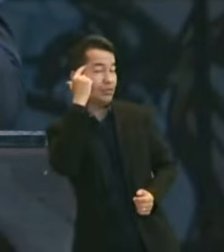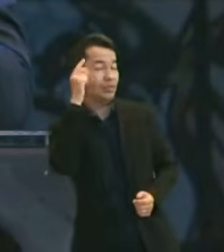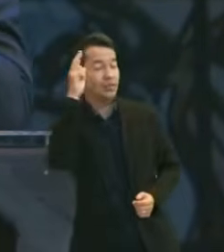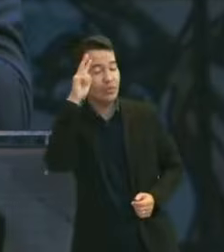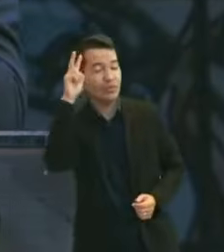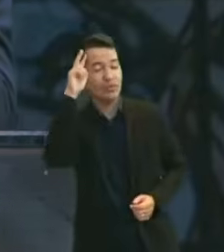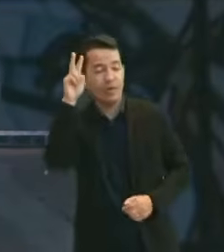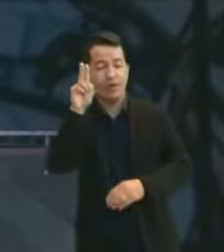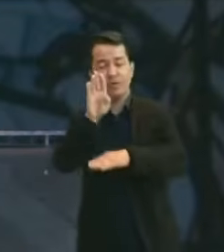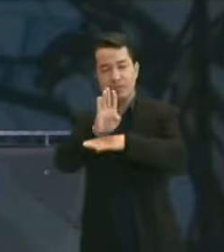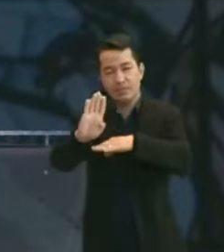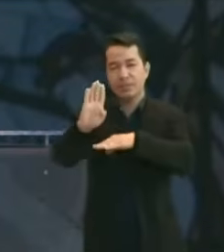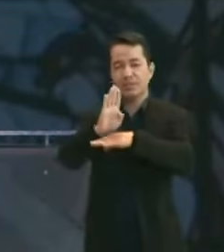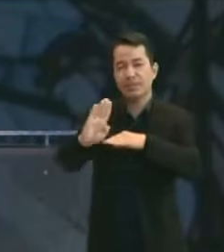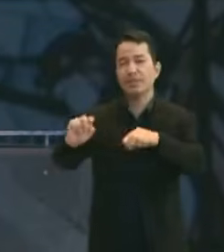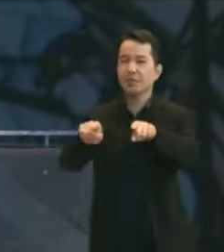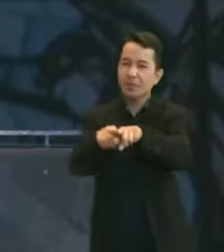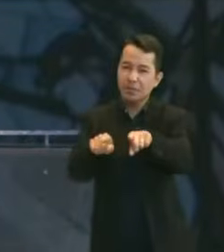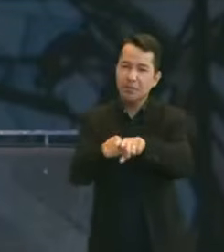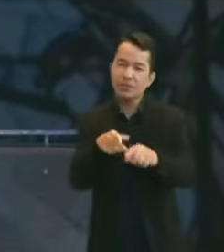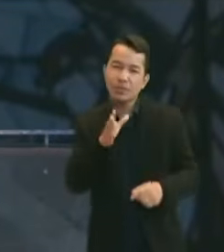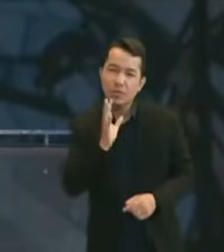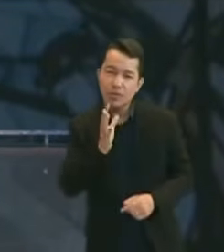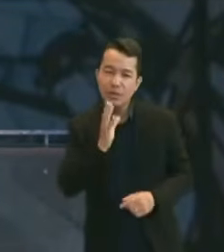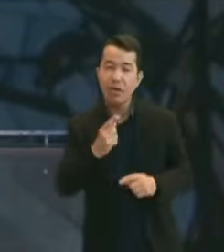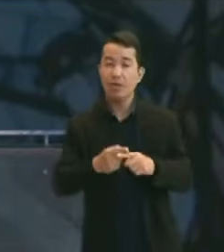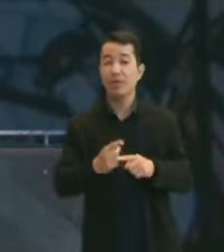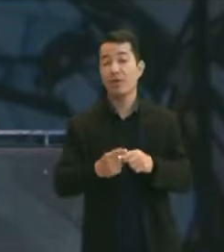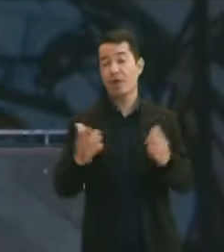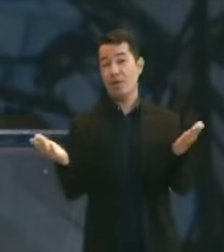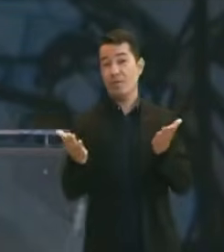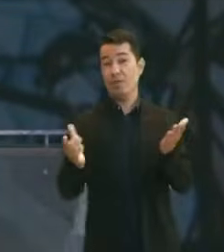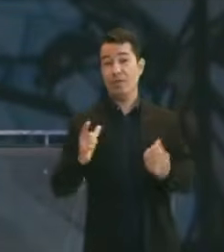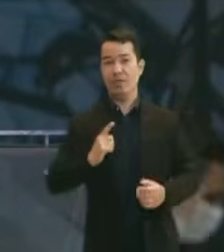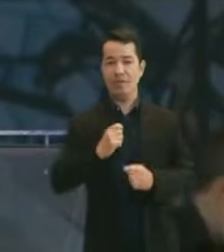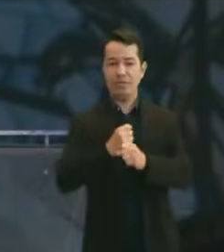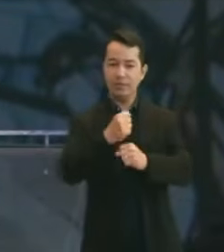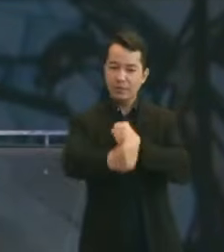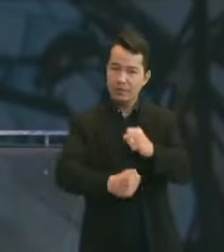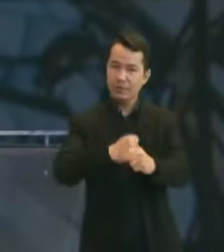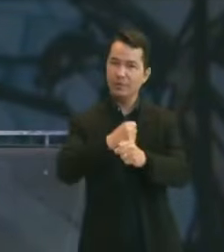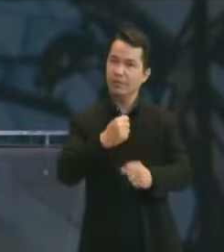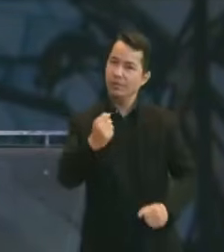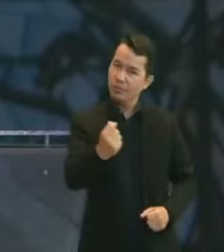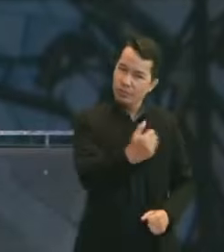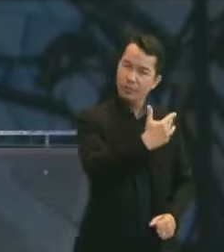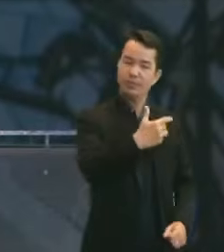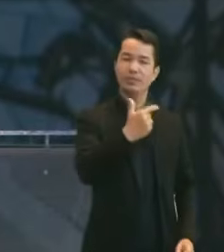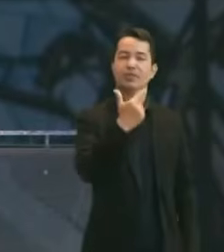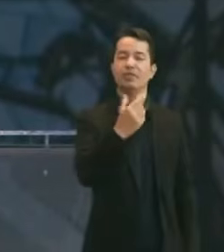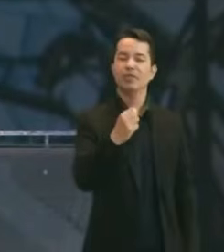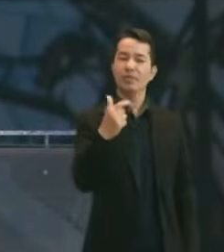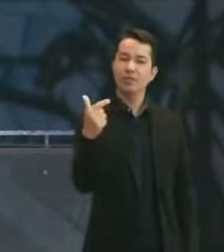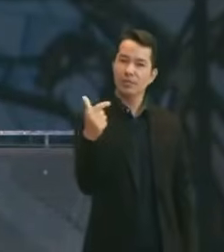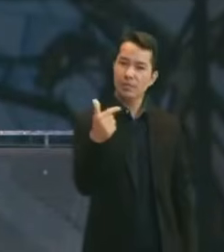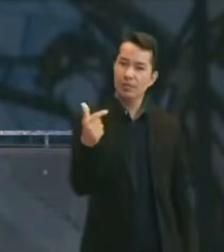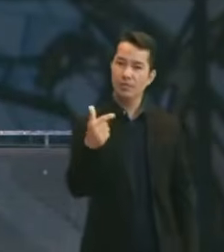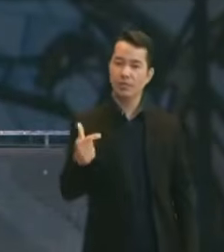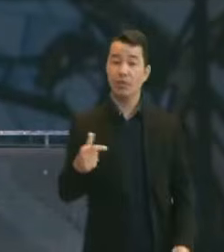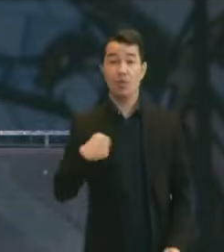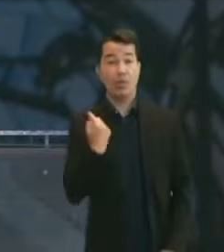assim, principalmente se tratando nesse ano de 2022, onde nós como igreja vamos falar muito sobre